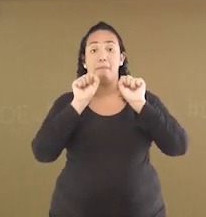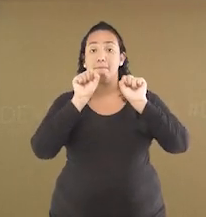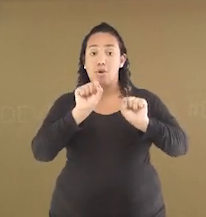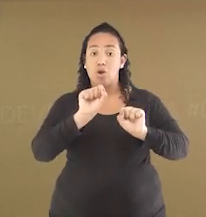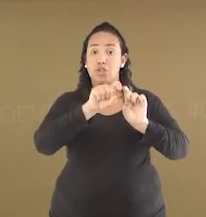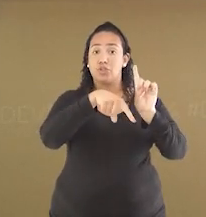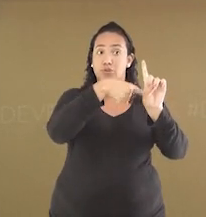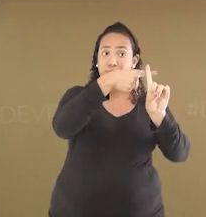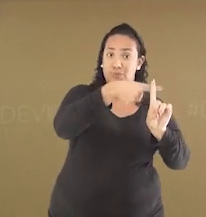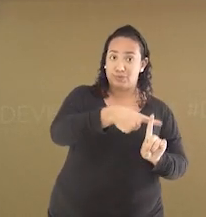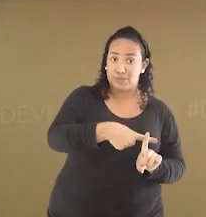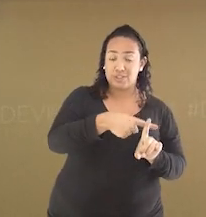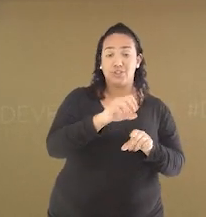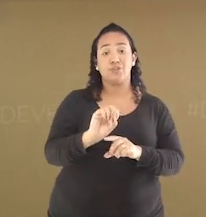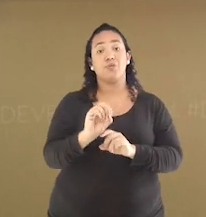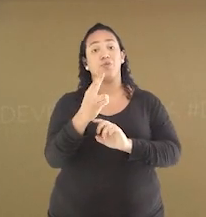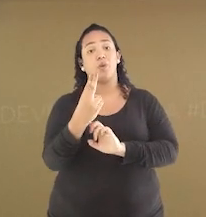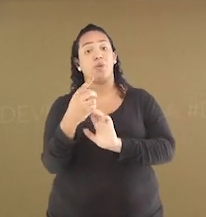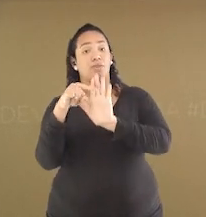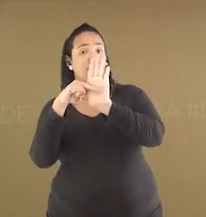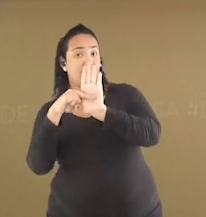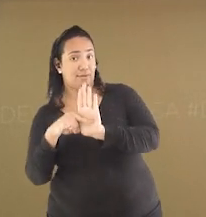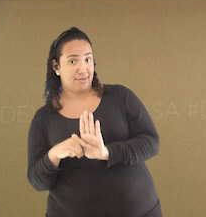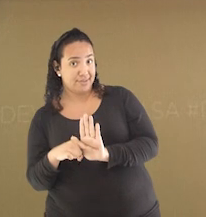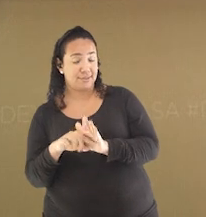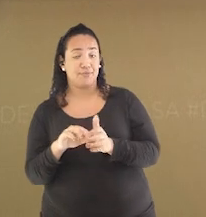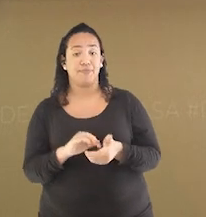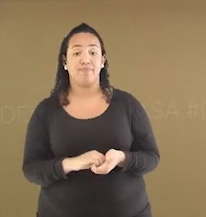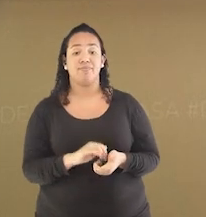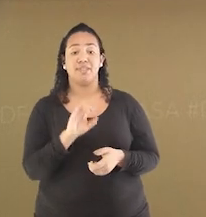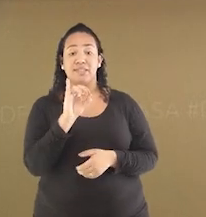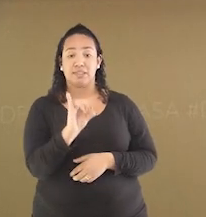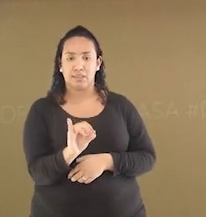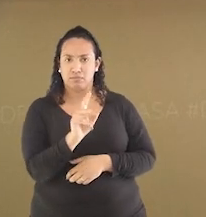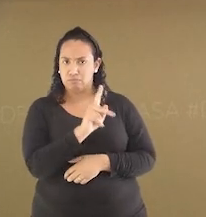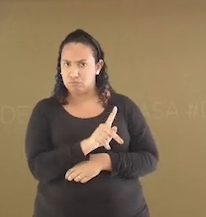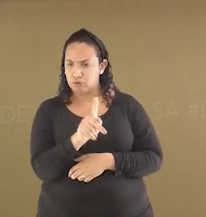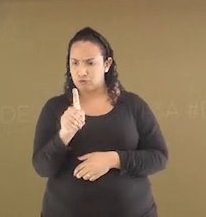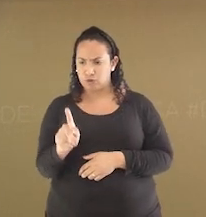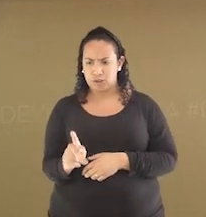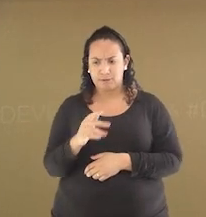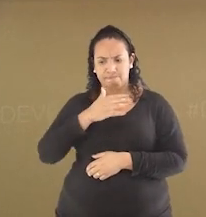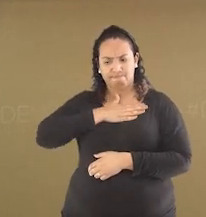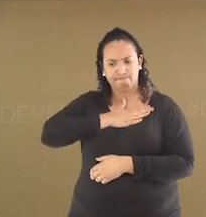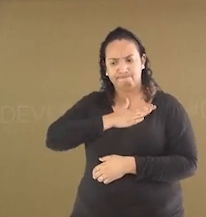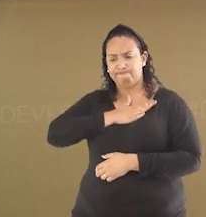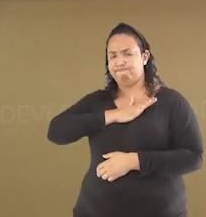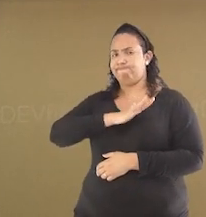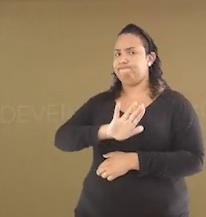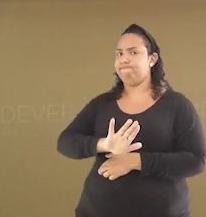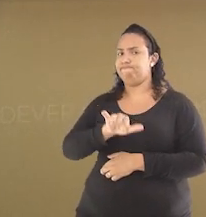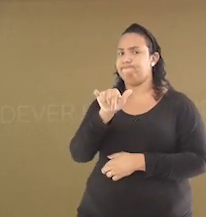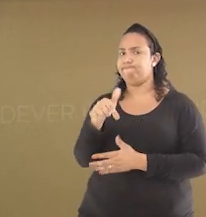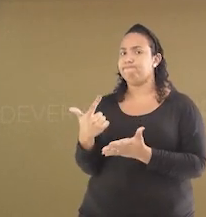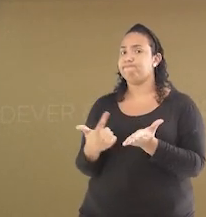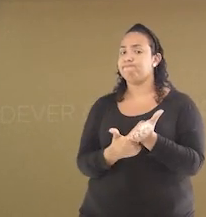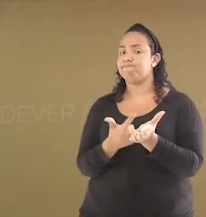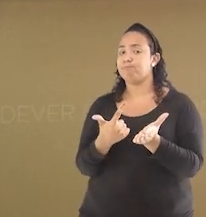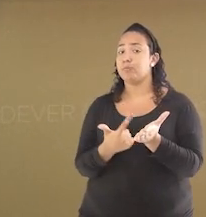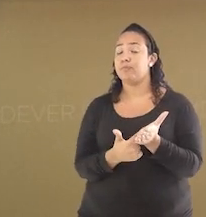é positiva. Se o professor não gostar de alguma coisa que for escrita,